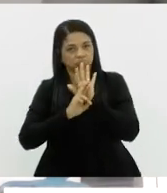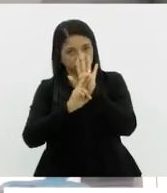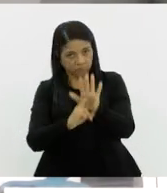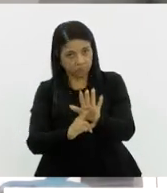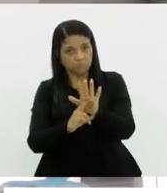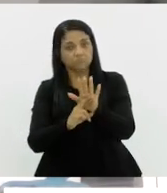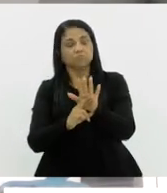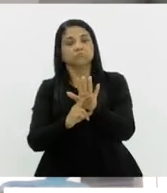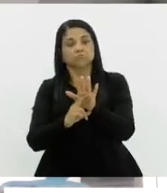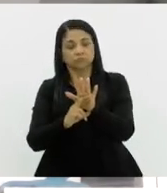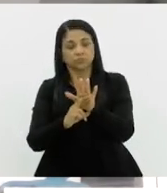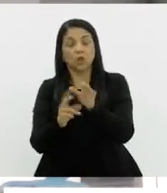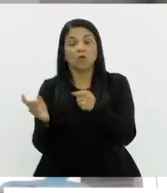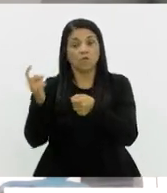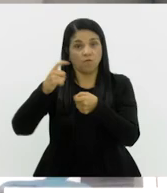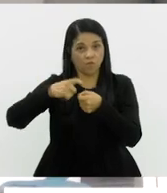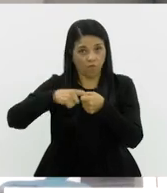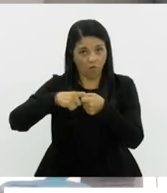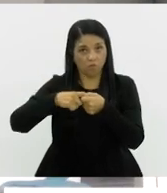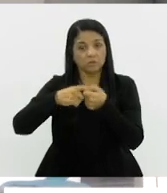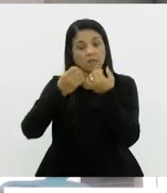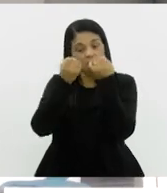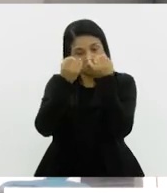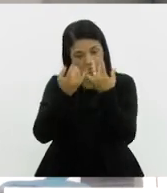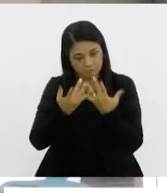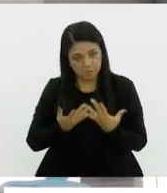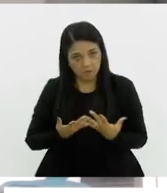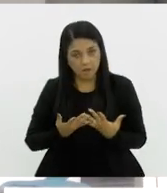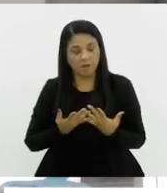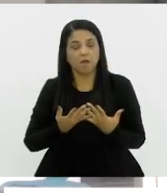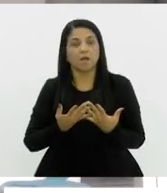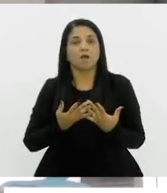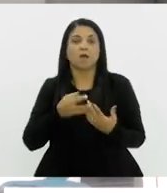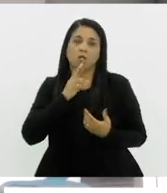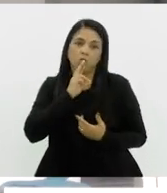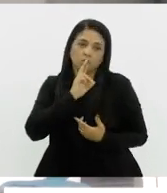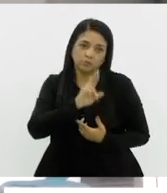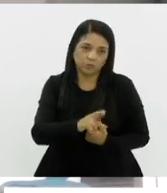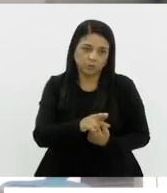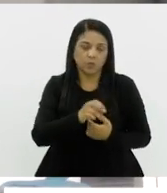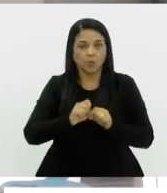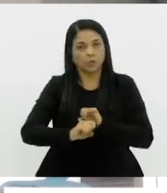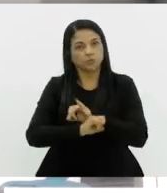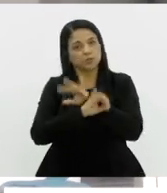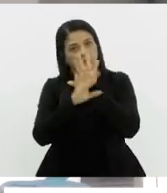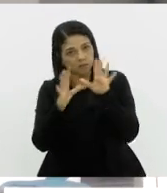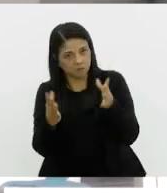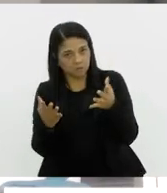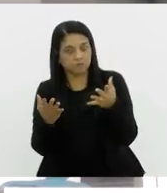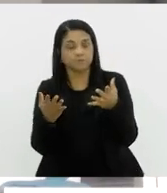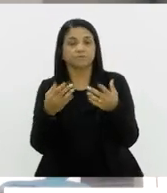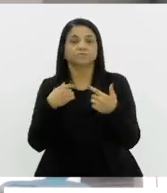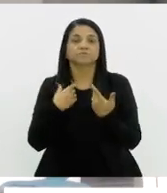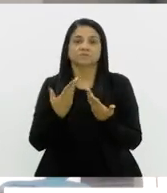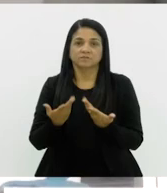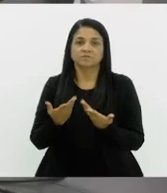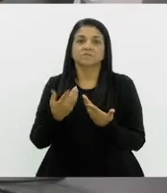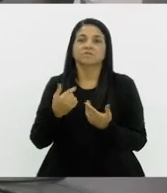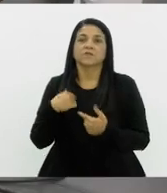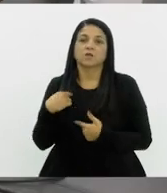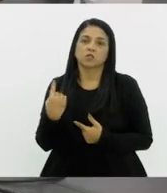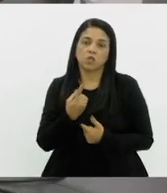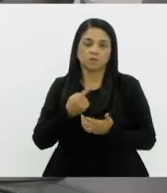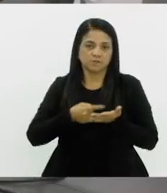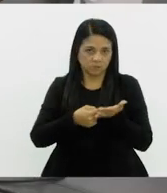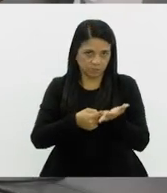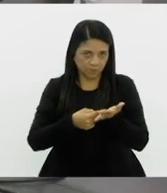de voltar a falar para retrucar ou esclarecer. Então, era esse esclarecimento que foi parte da nossa